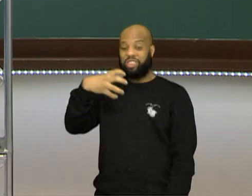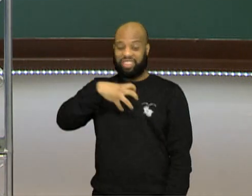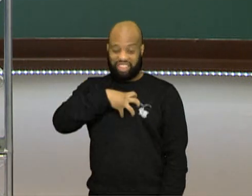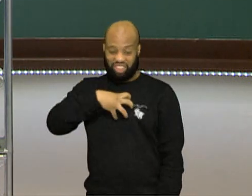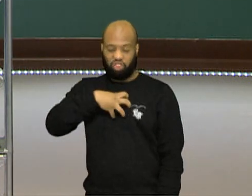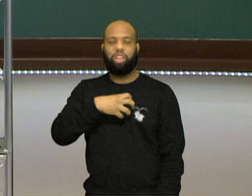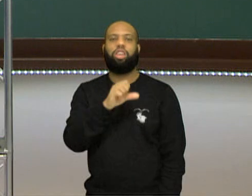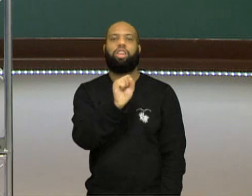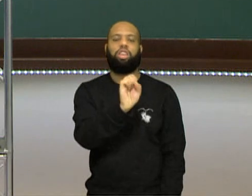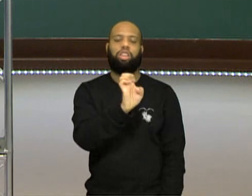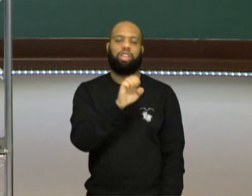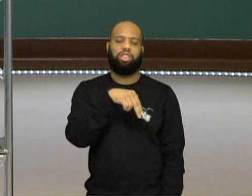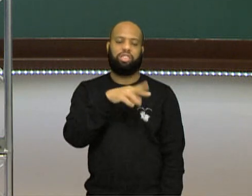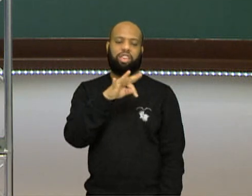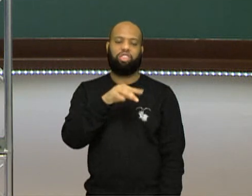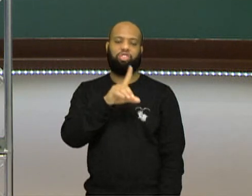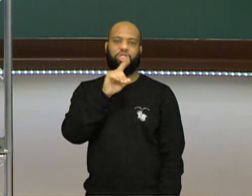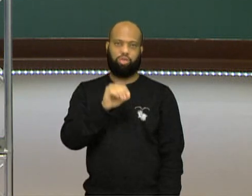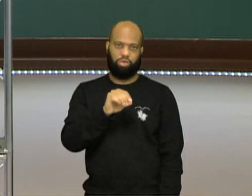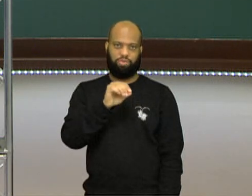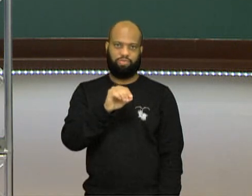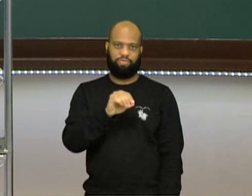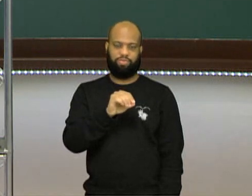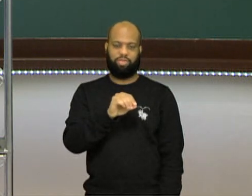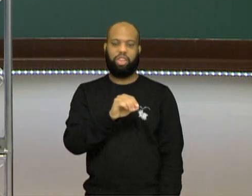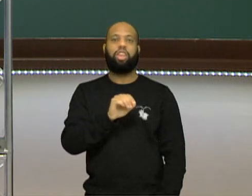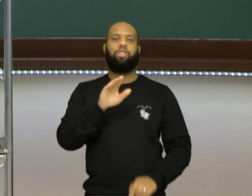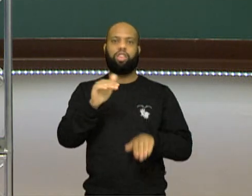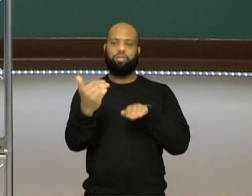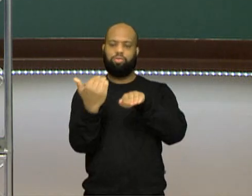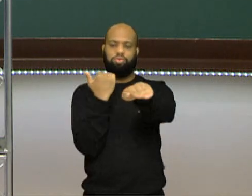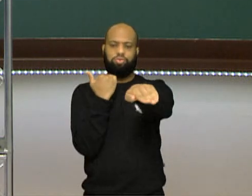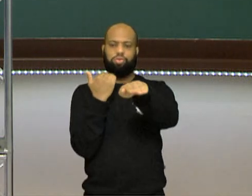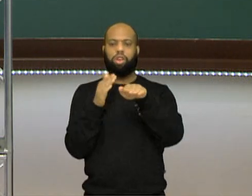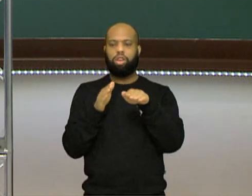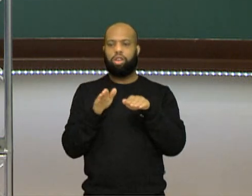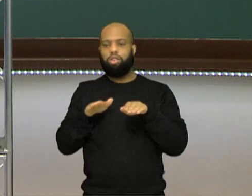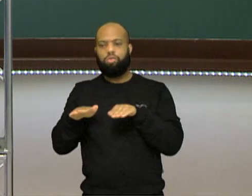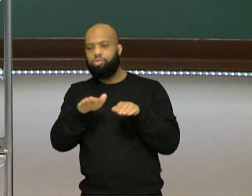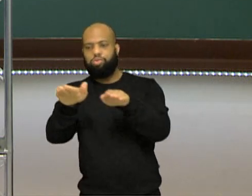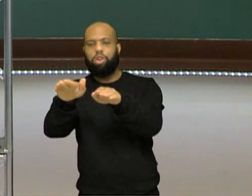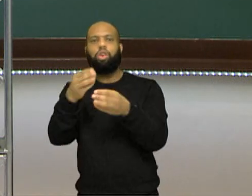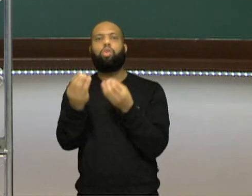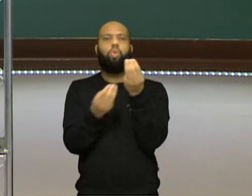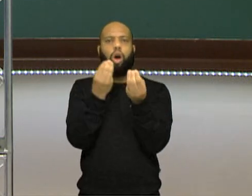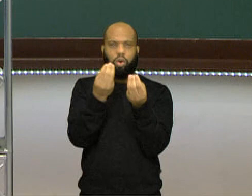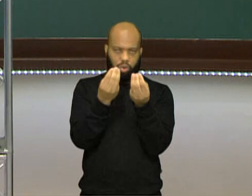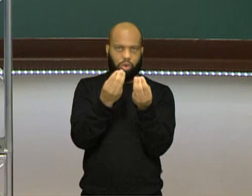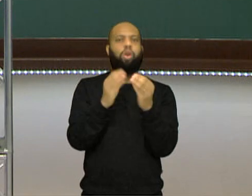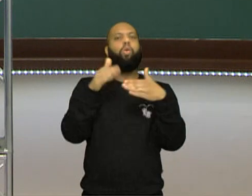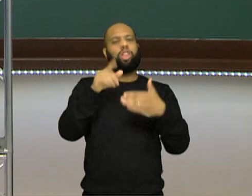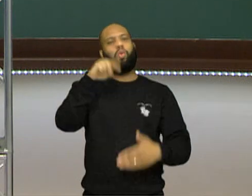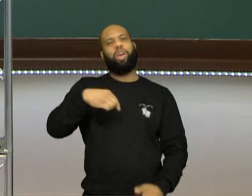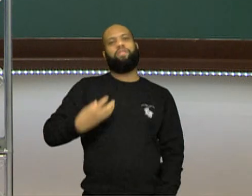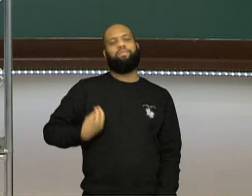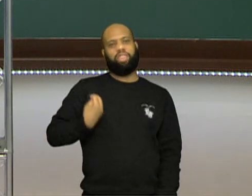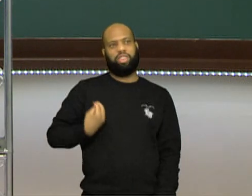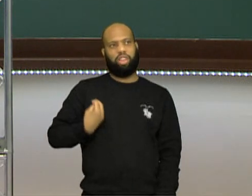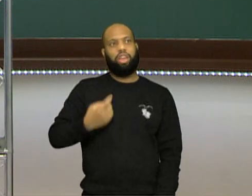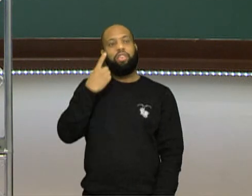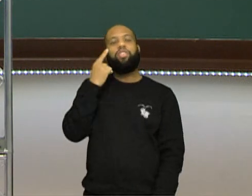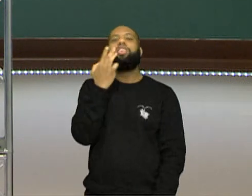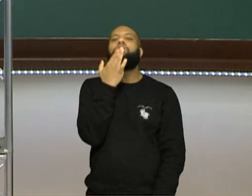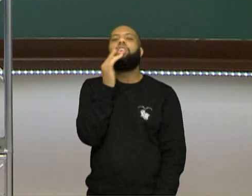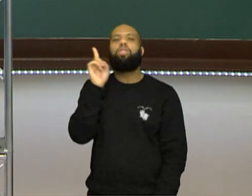sentido, na verdade, do trânsito é a vida. Esse é o sentido. Observe as cores do cartaz, observe as